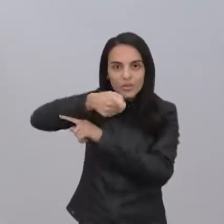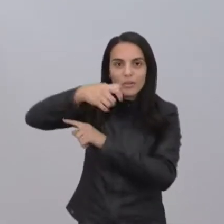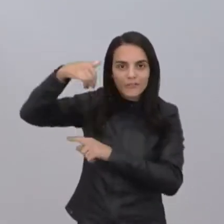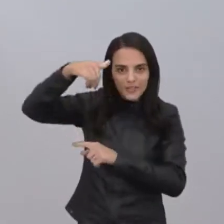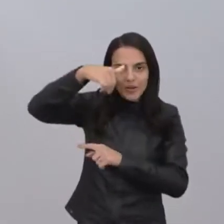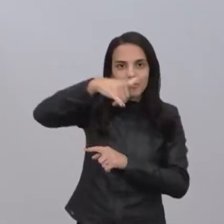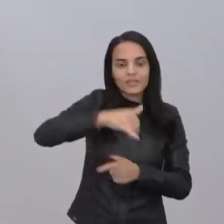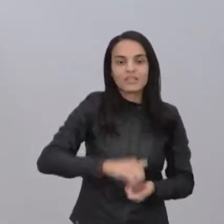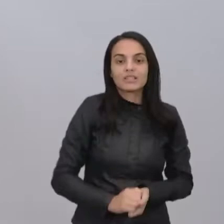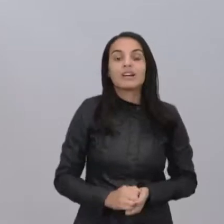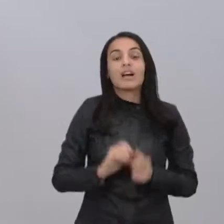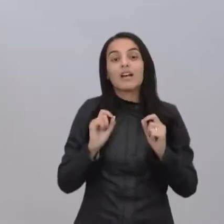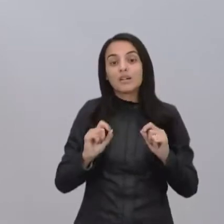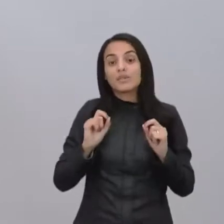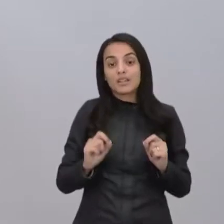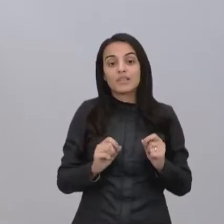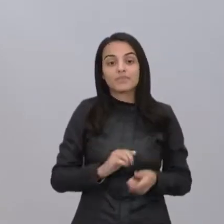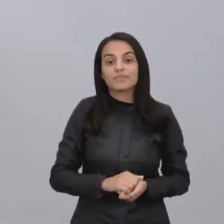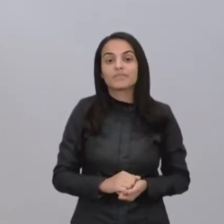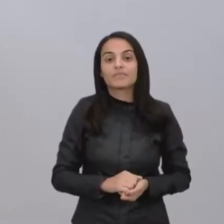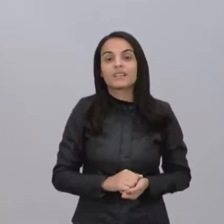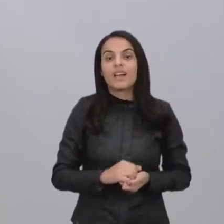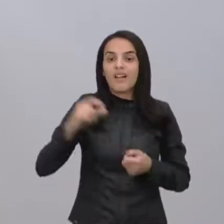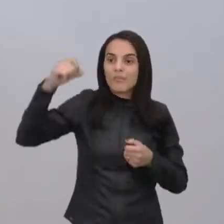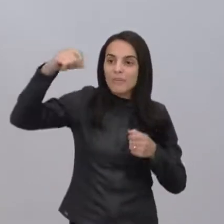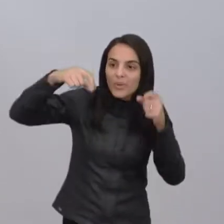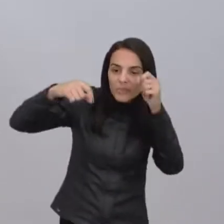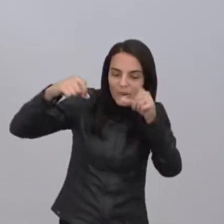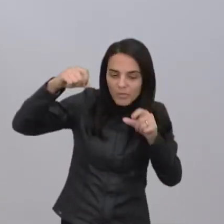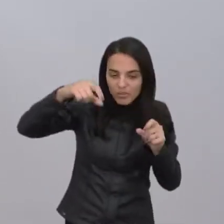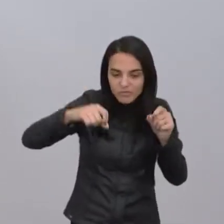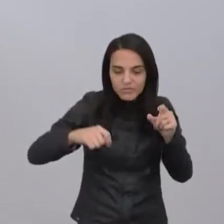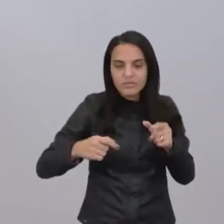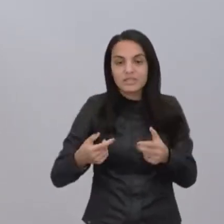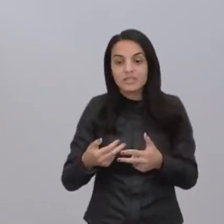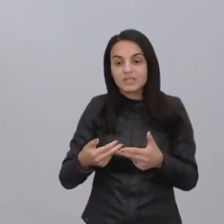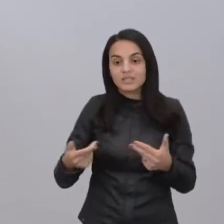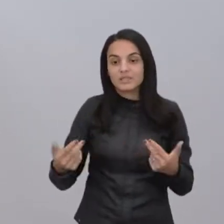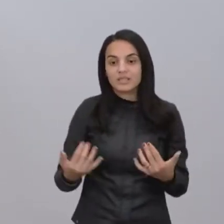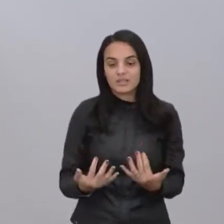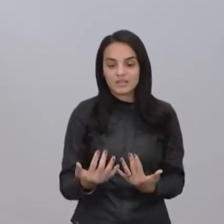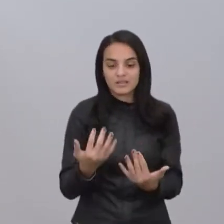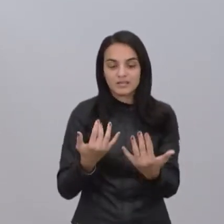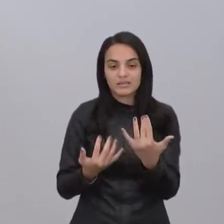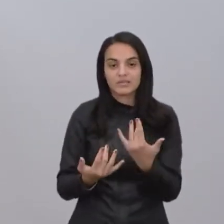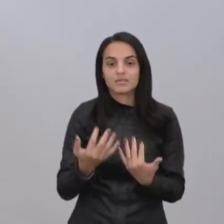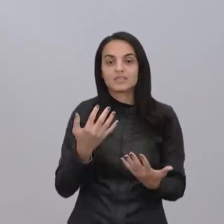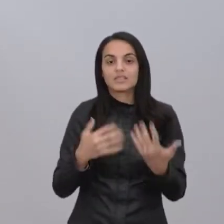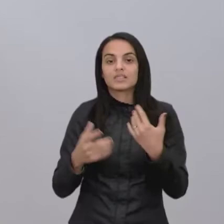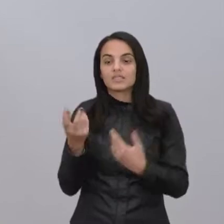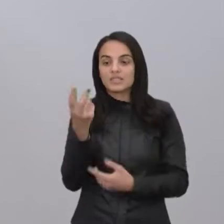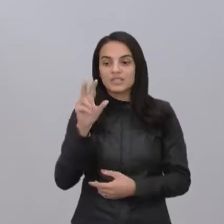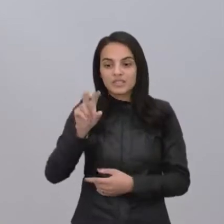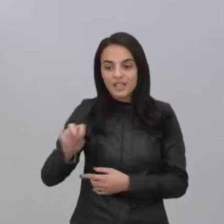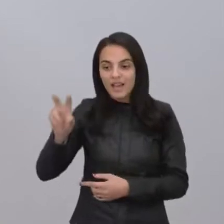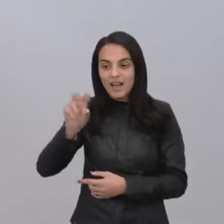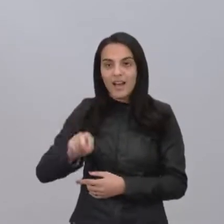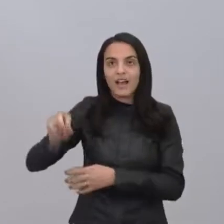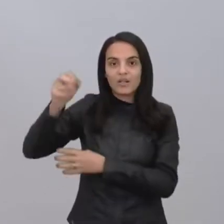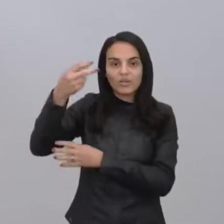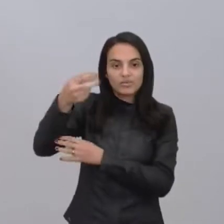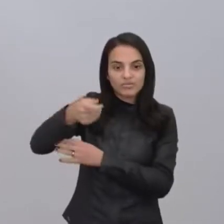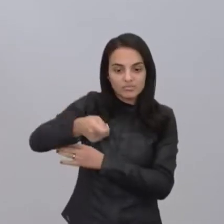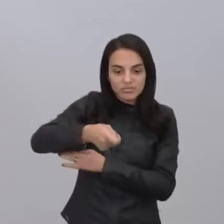Nesse caso, eu vou ter a dispersão dessas partículas, dispersão das partículas e das substâncias de agrotóxico pelo